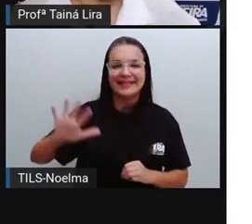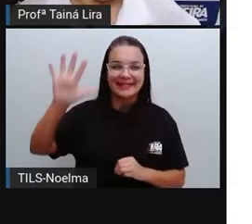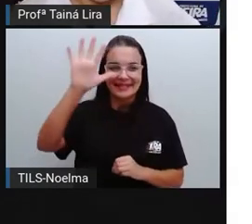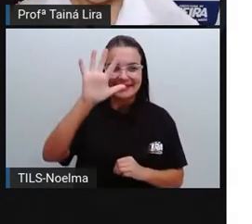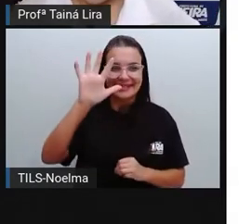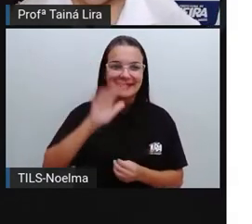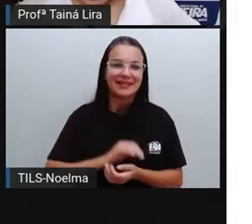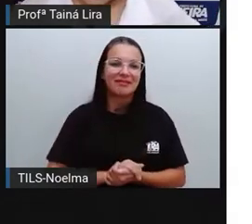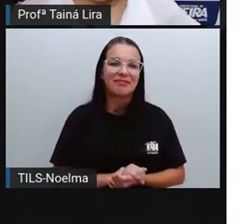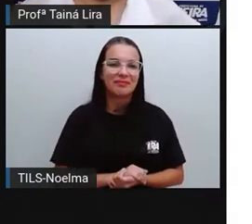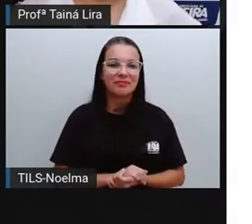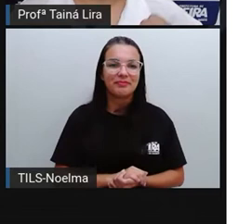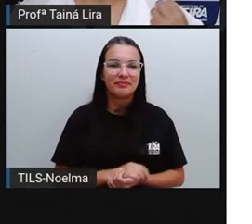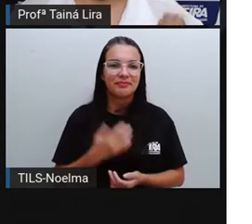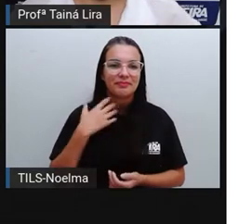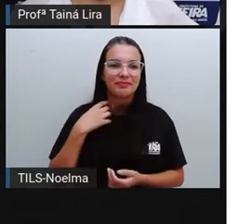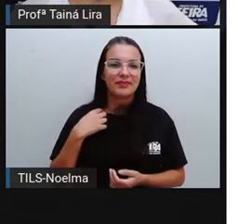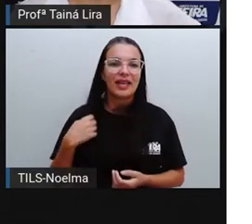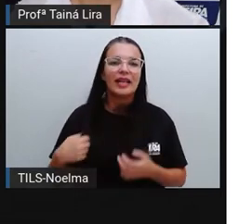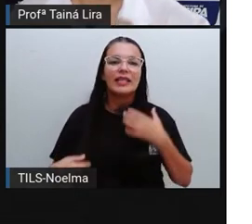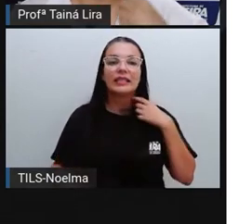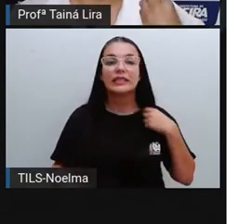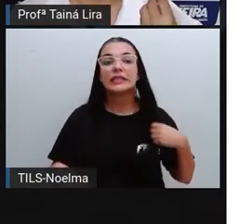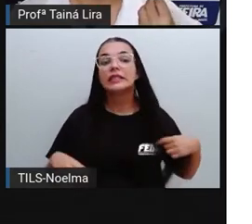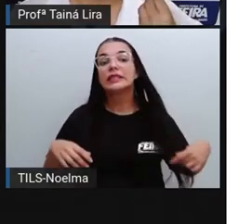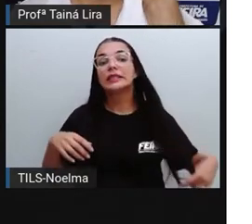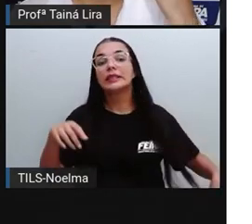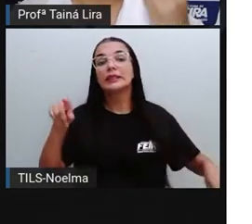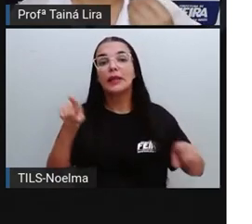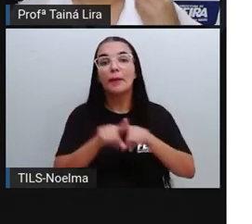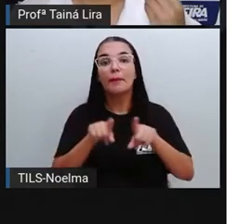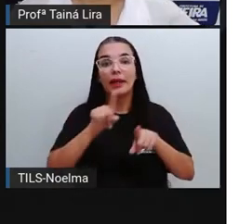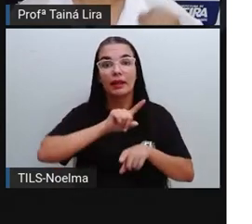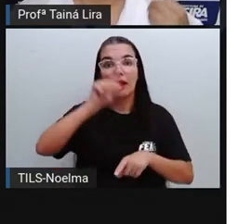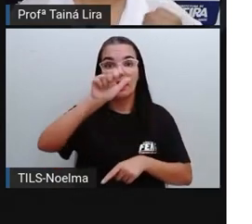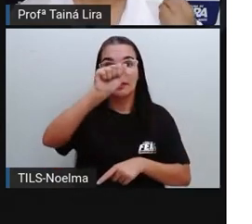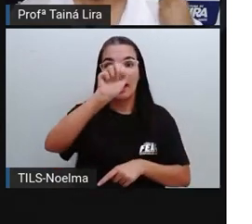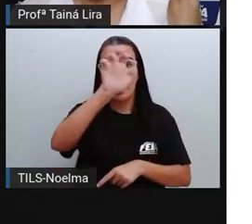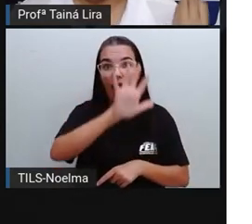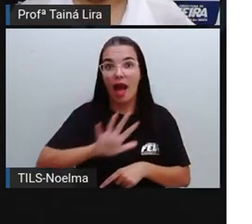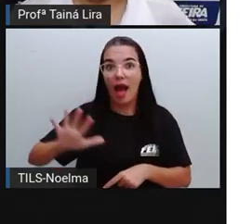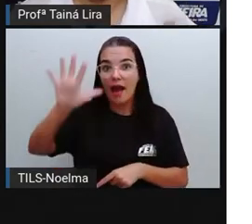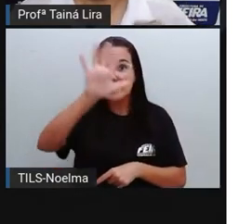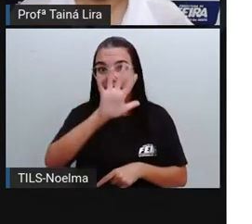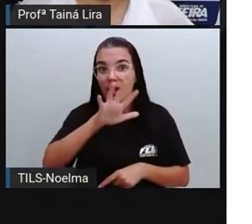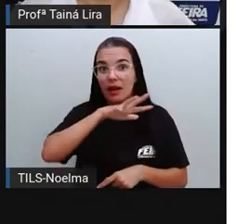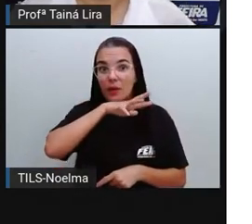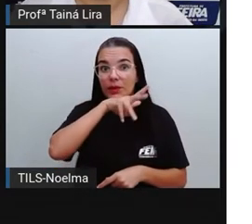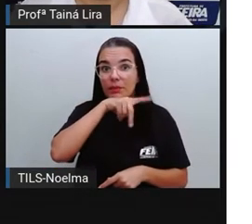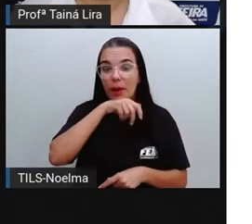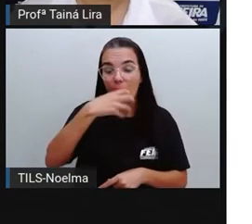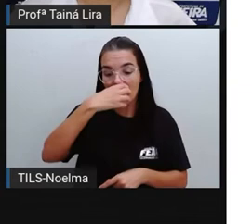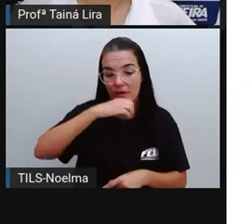tá? E inclusive na Ásia, o elefante é considerado aí um animal sagrado, tá?